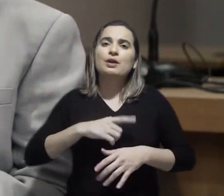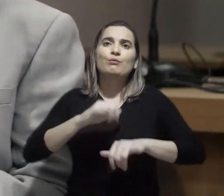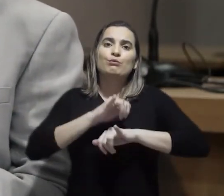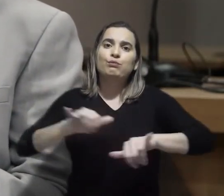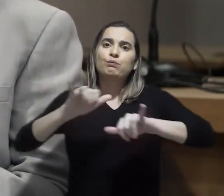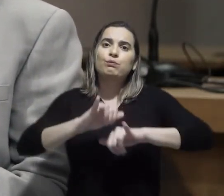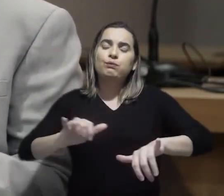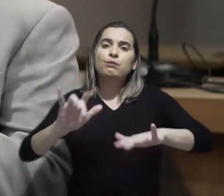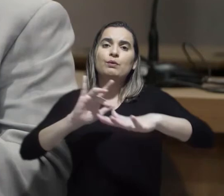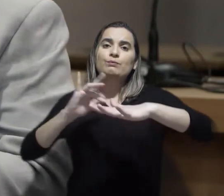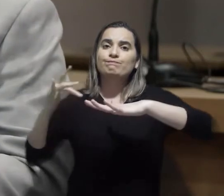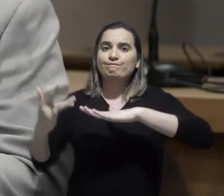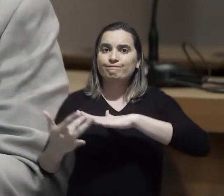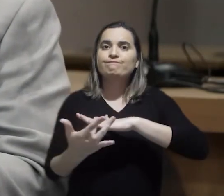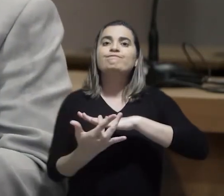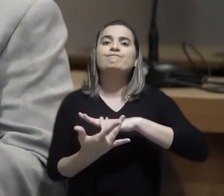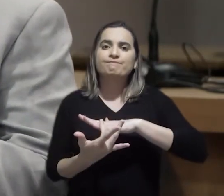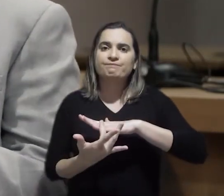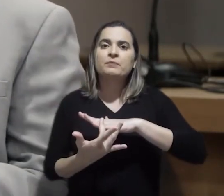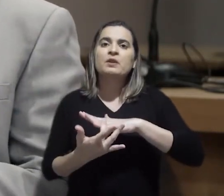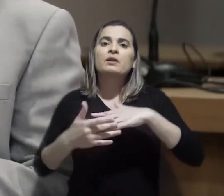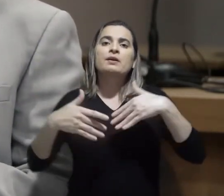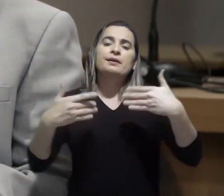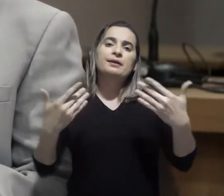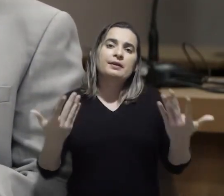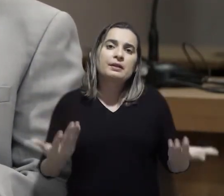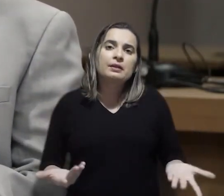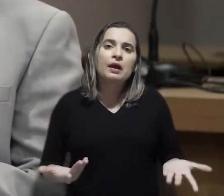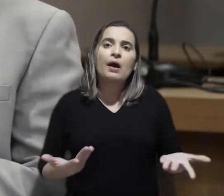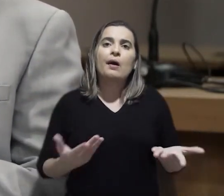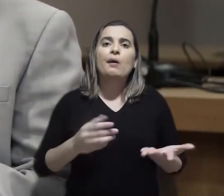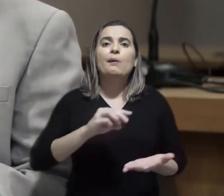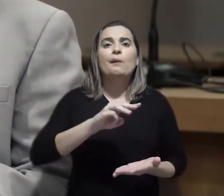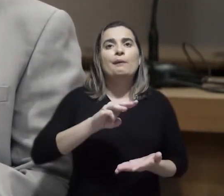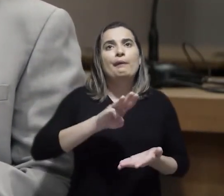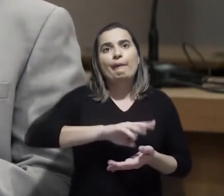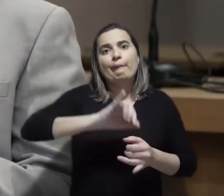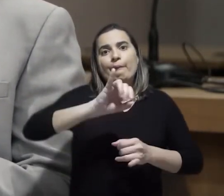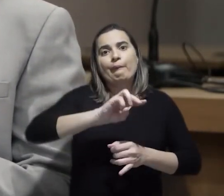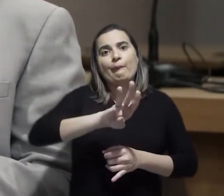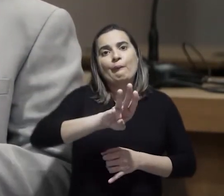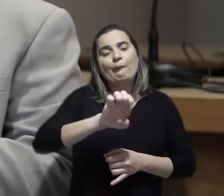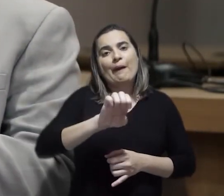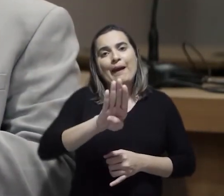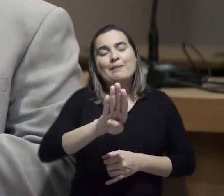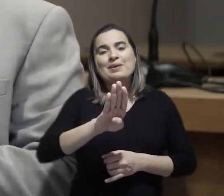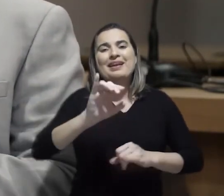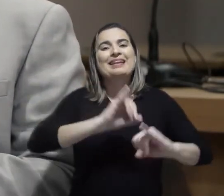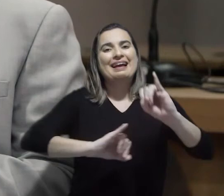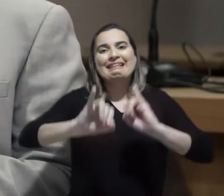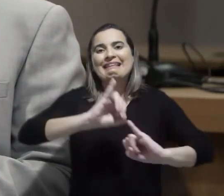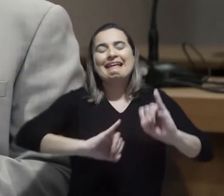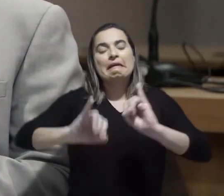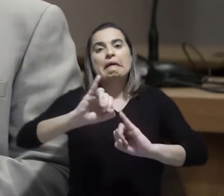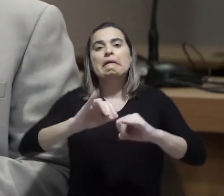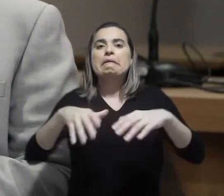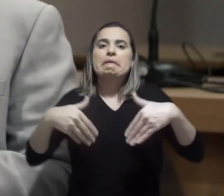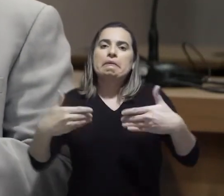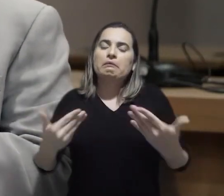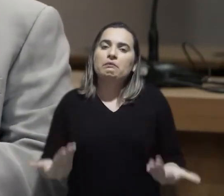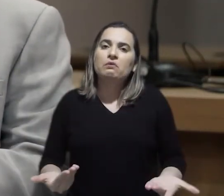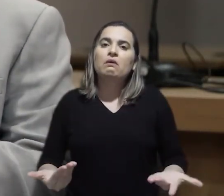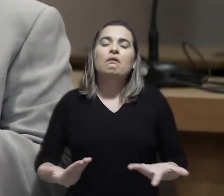da propaganda através das redes sociais e do ambiente web, da internet. Então, é a retirada